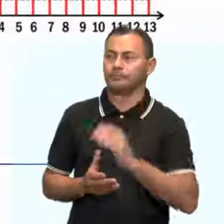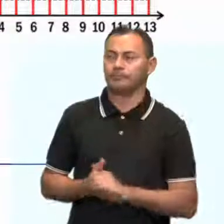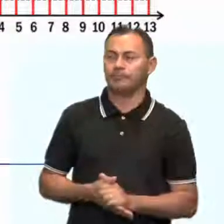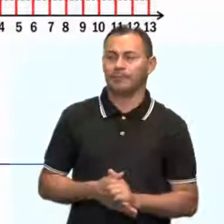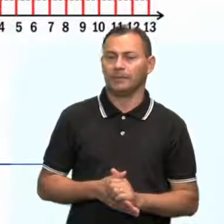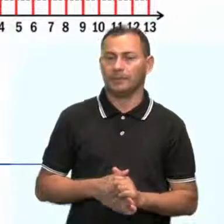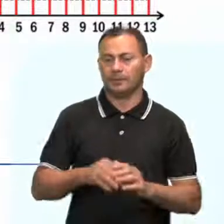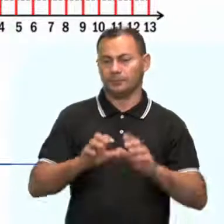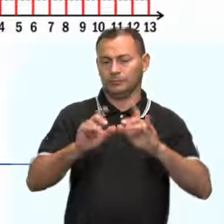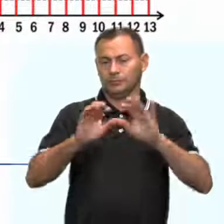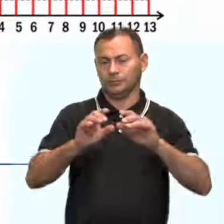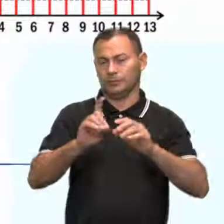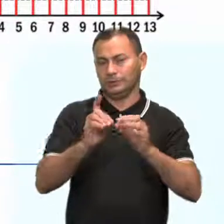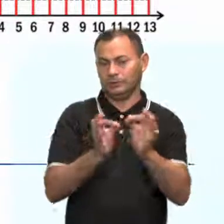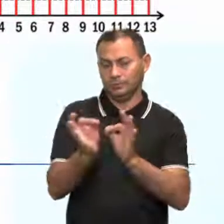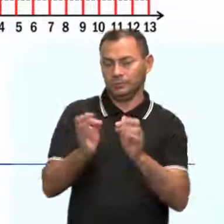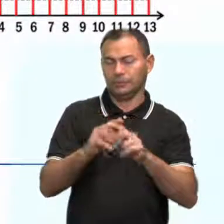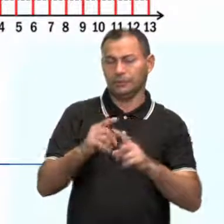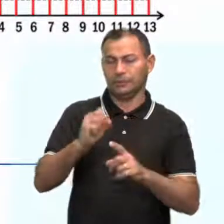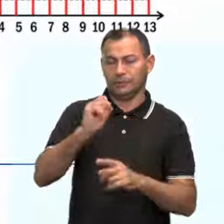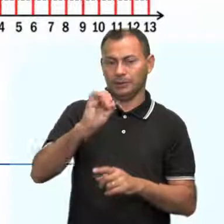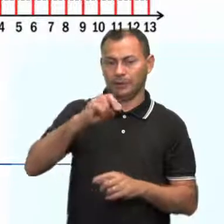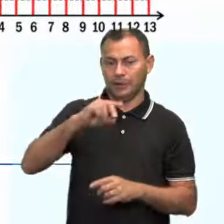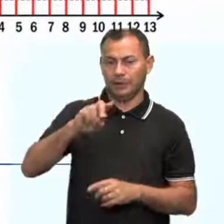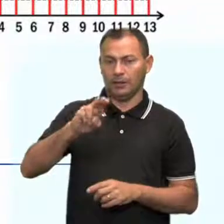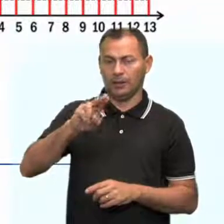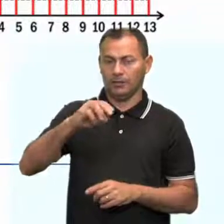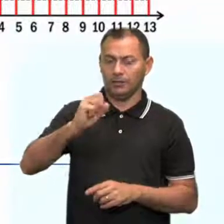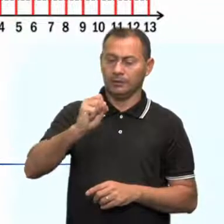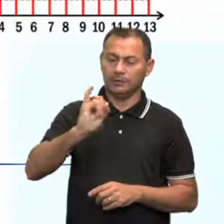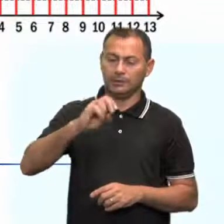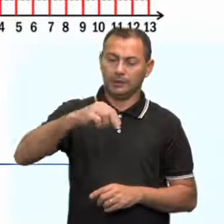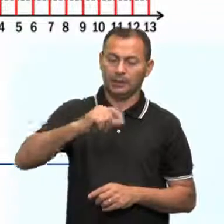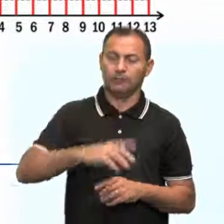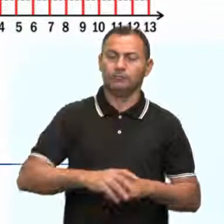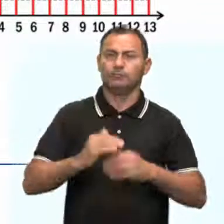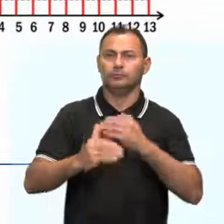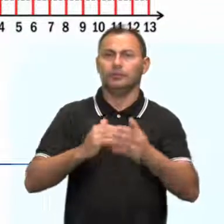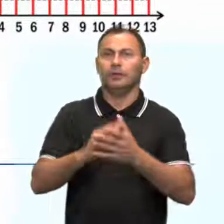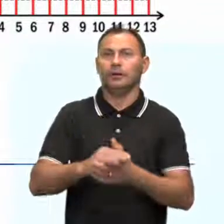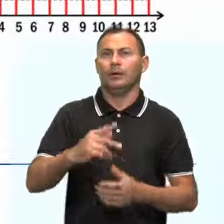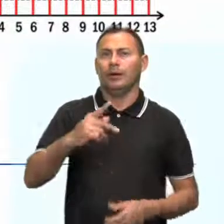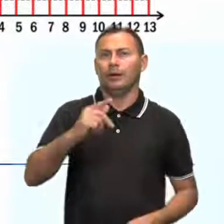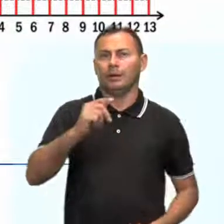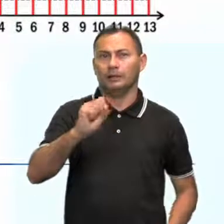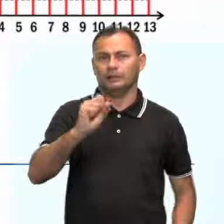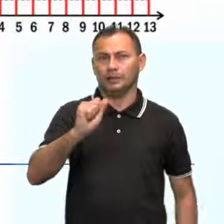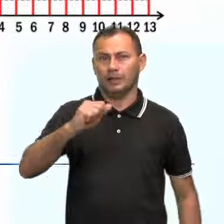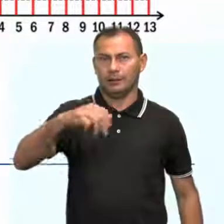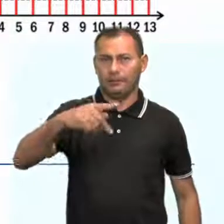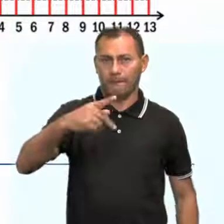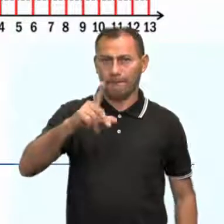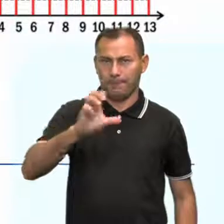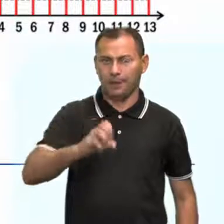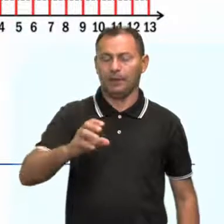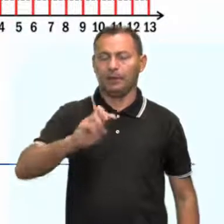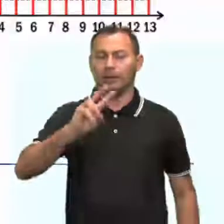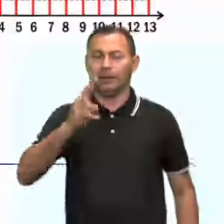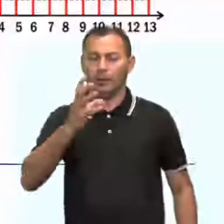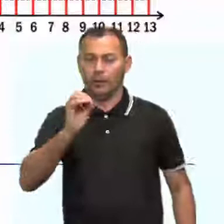a digitalização do sinal, através do processo Sample and Hold. Você amostra e